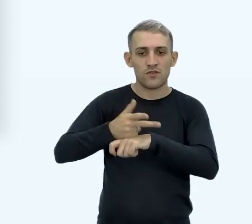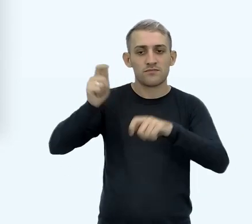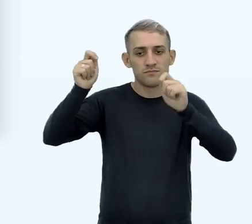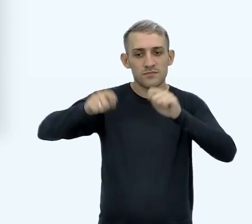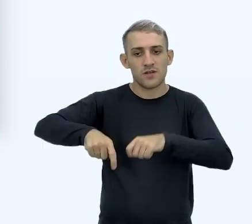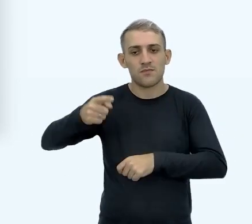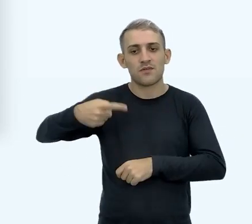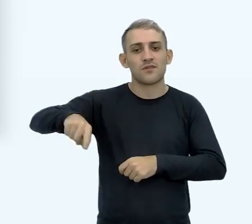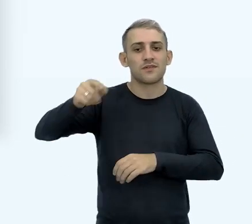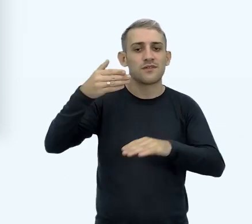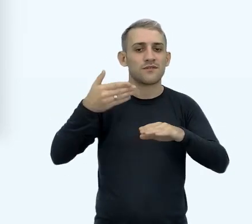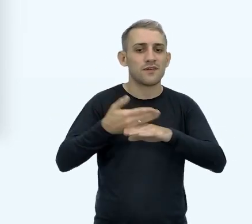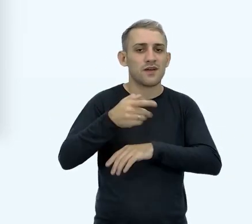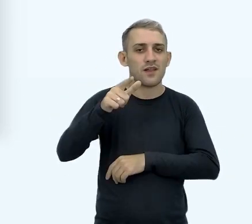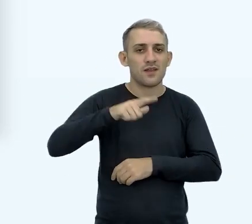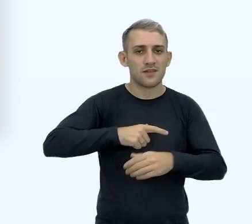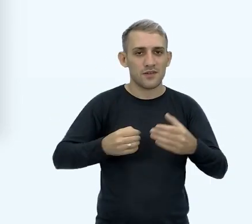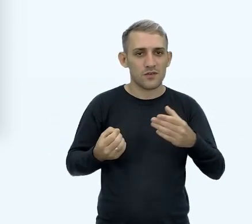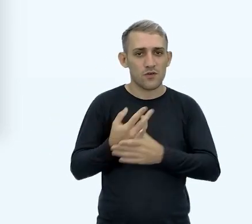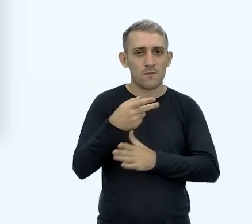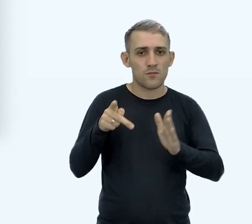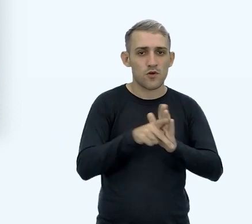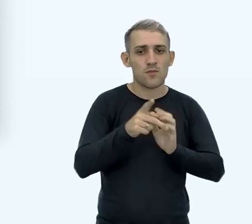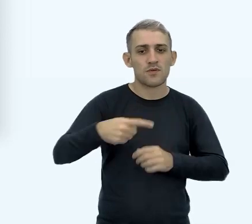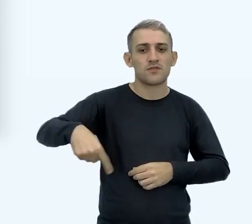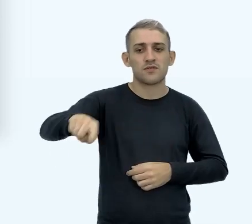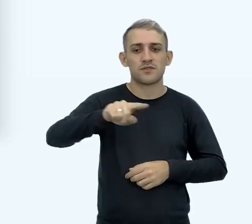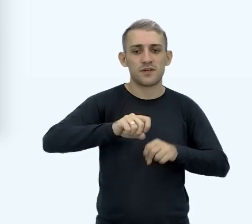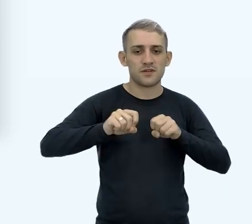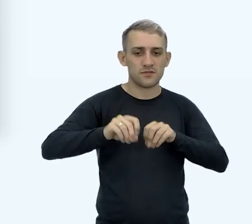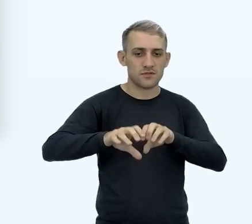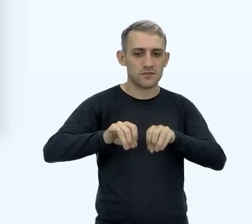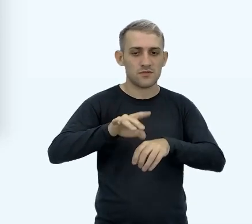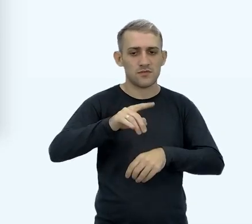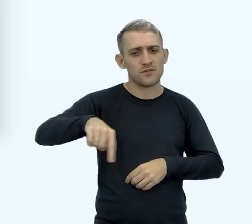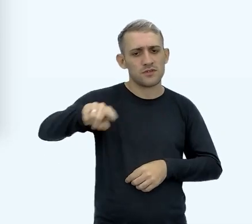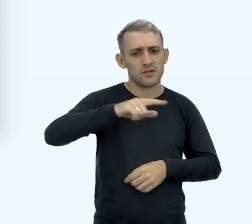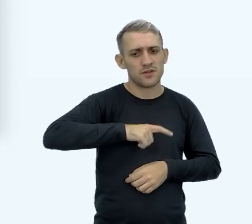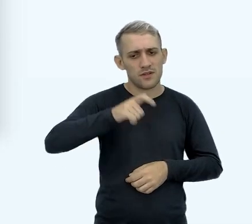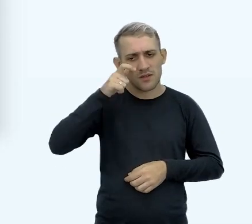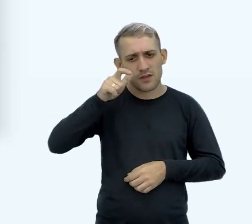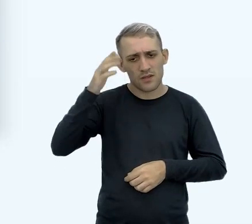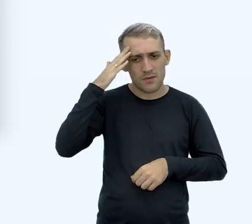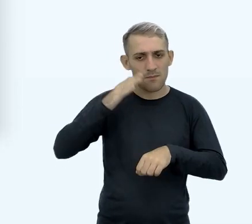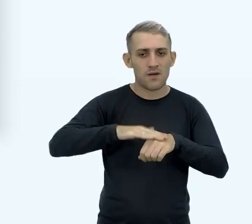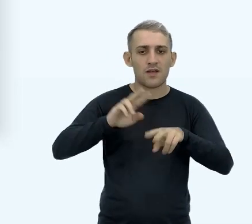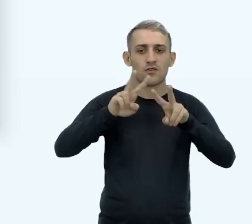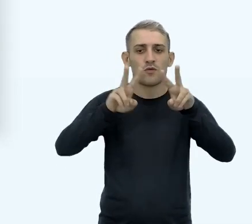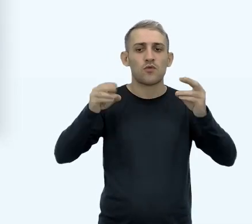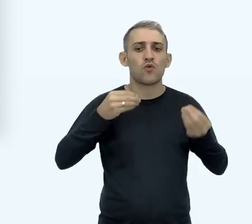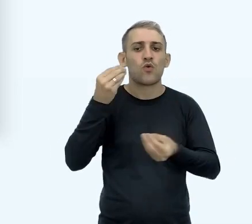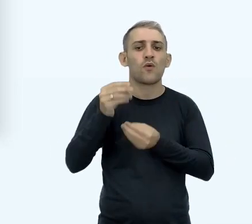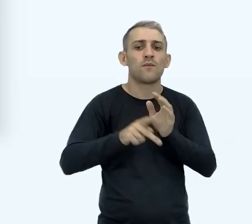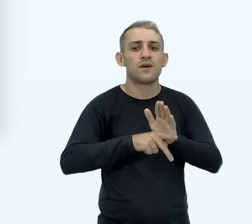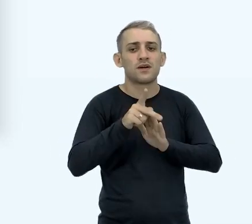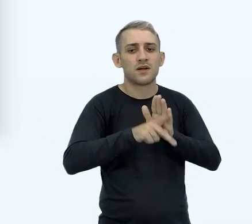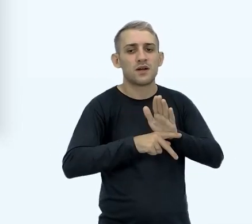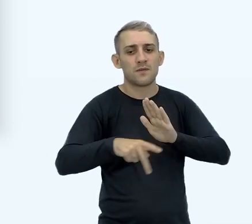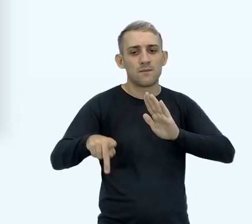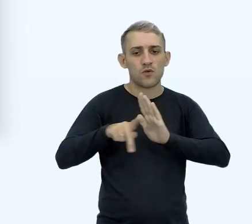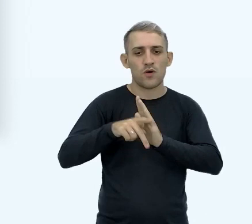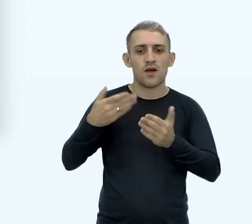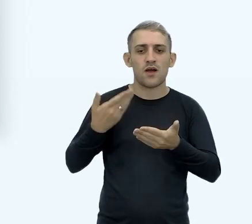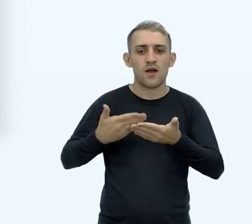vídeo que o Yuri preparou para os educadores do Colégio Português. E se você tem interesse em saber mais a respeito de como foi o planejamento das aulas